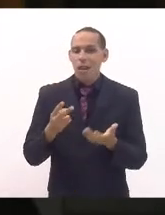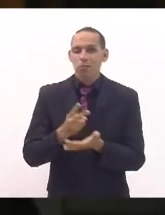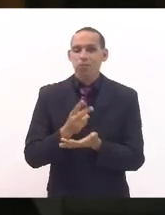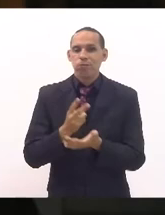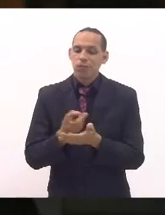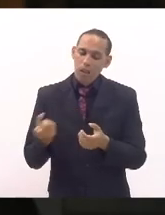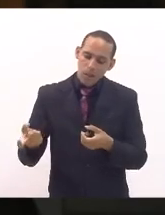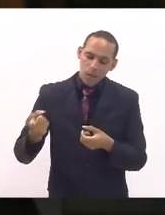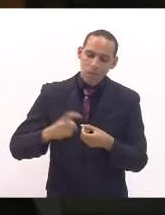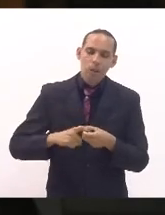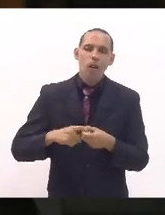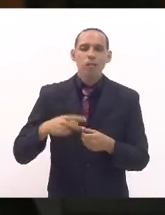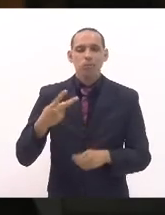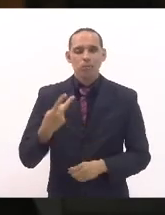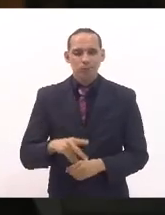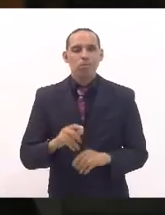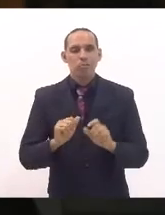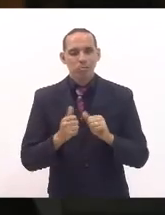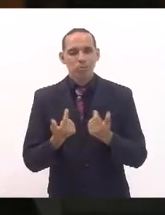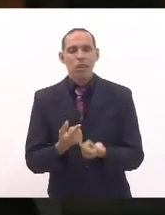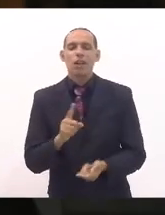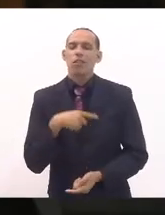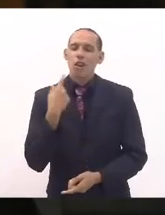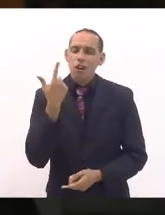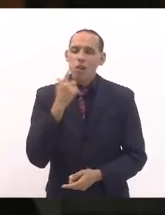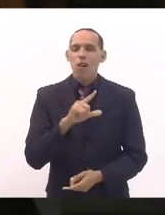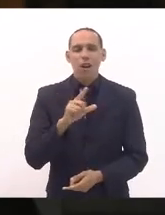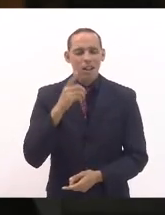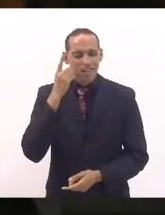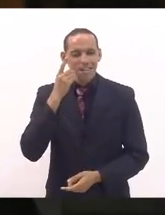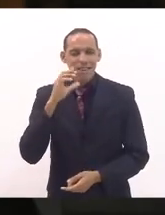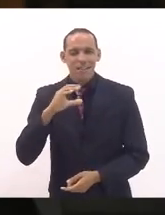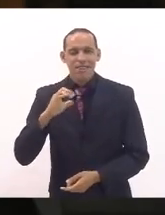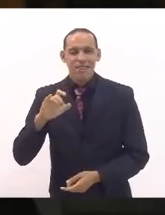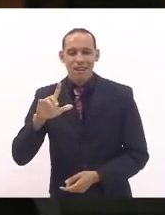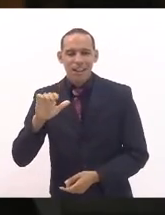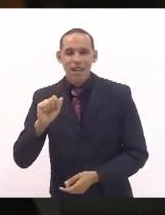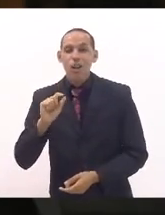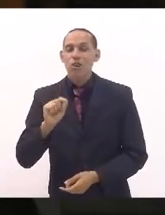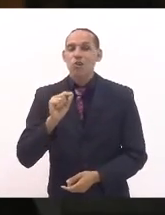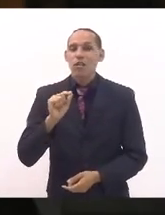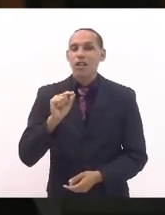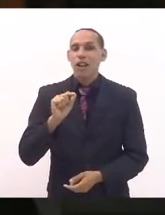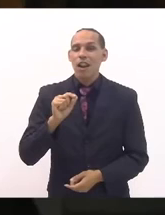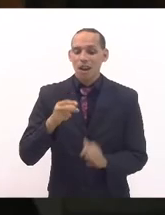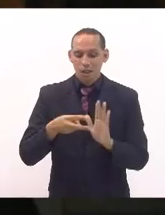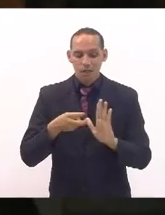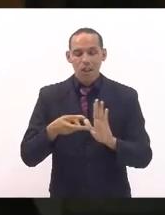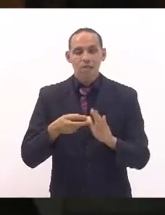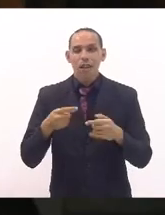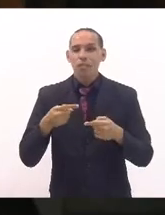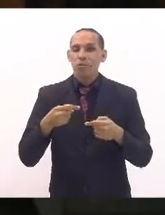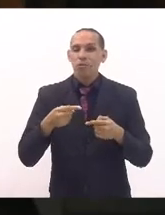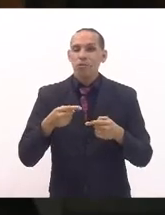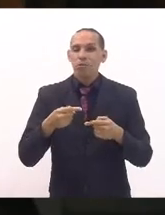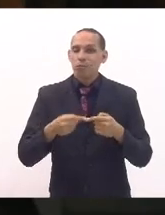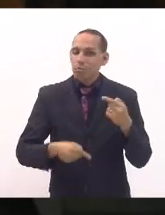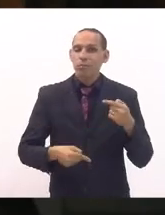casa. Conseguimos, deputada Célia Jordão, derrubar o veto.